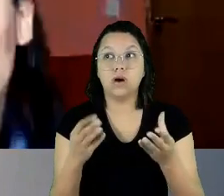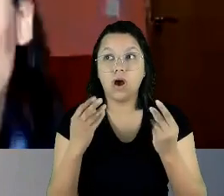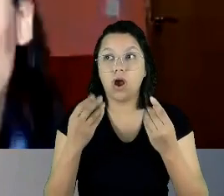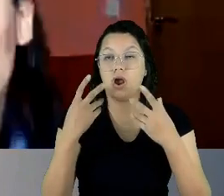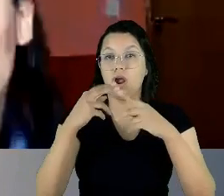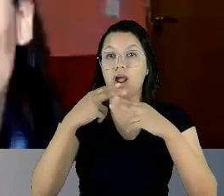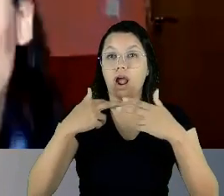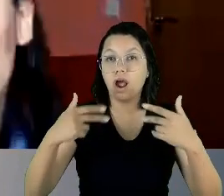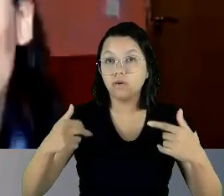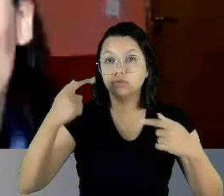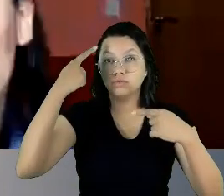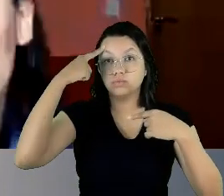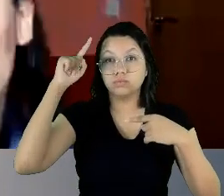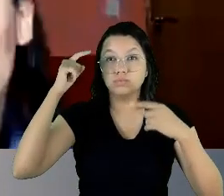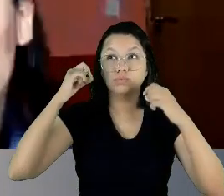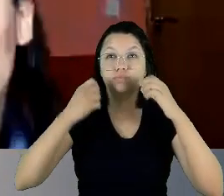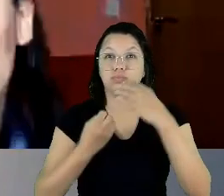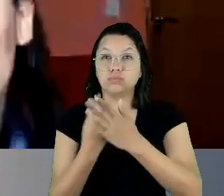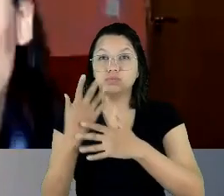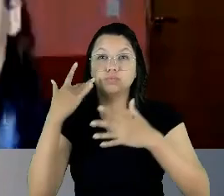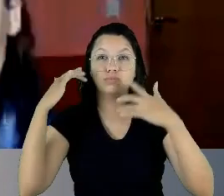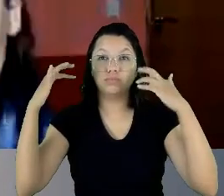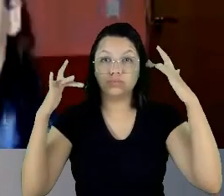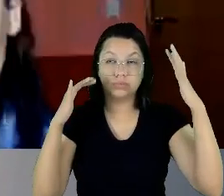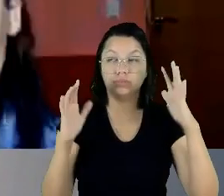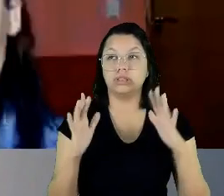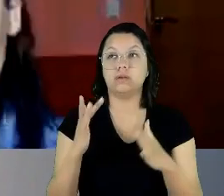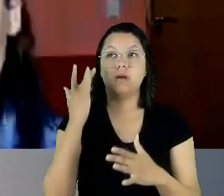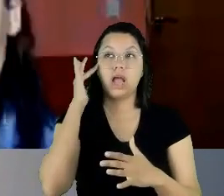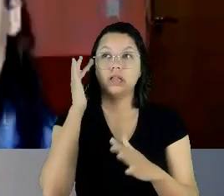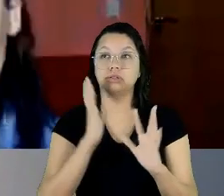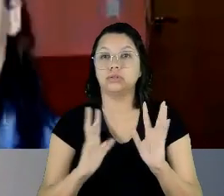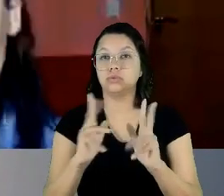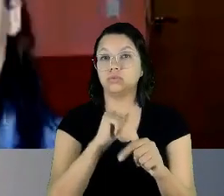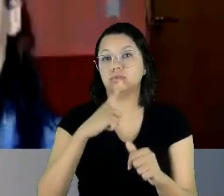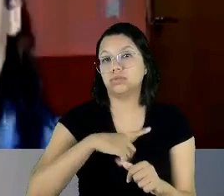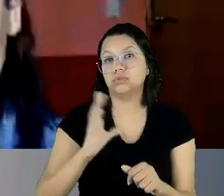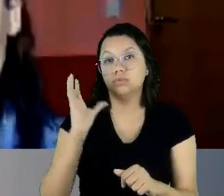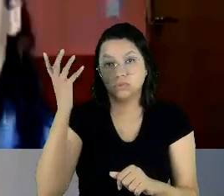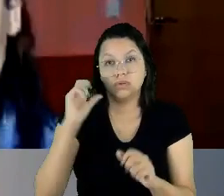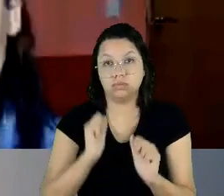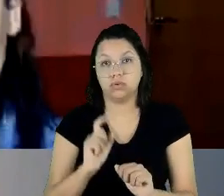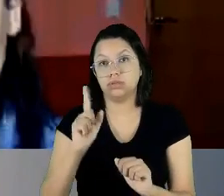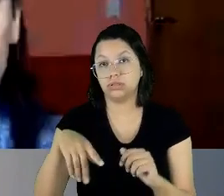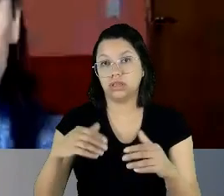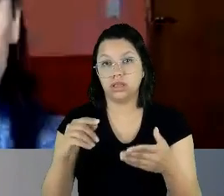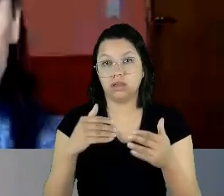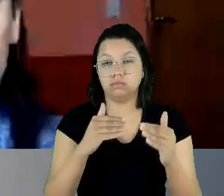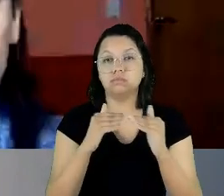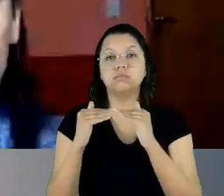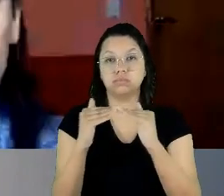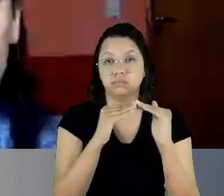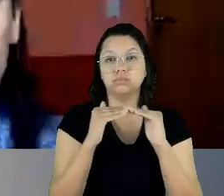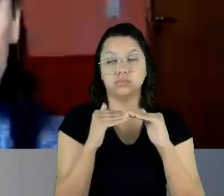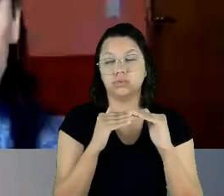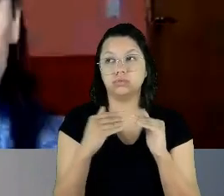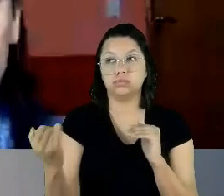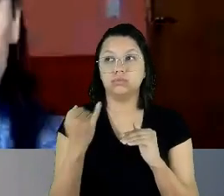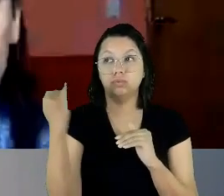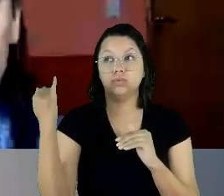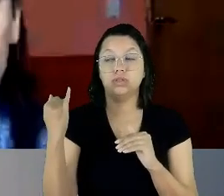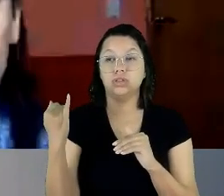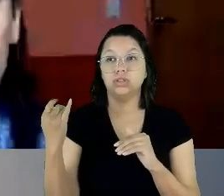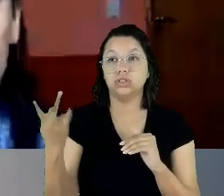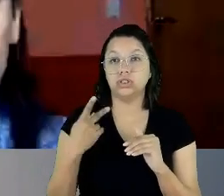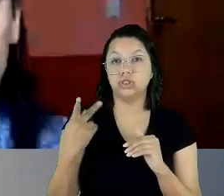com criatividade. Então, eu acho que todo mundo tem soluções e que podem ser pactuadas, e o importante é a